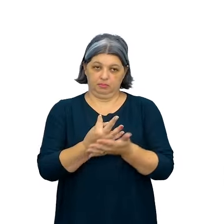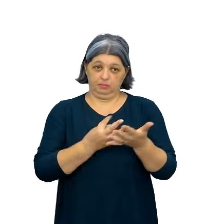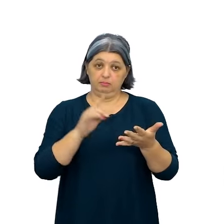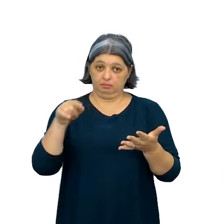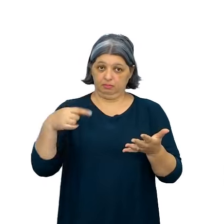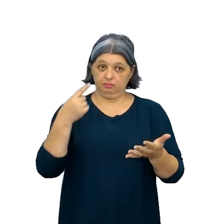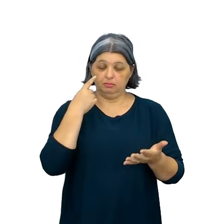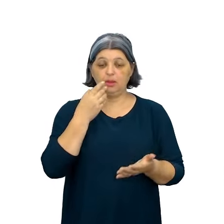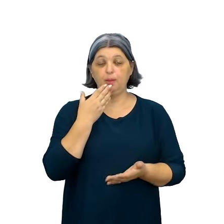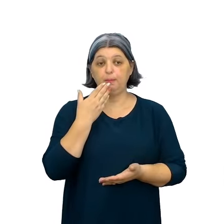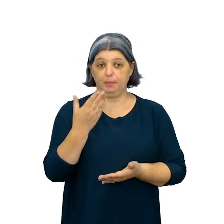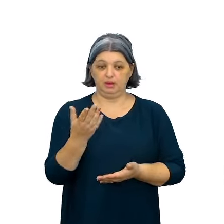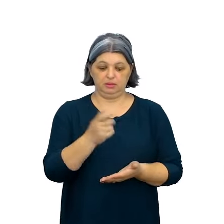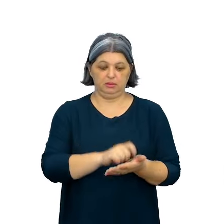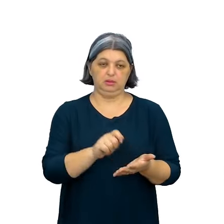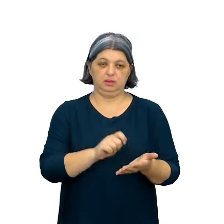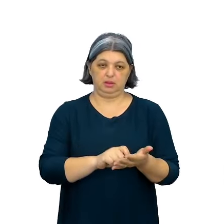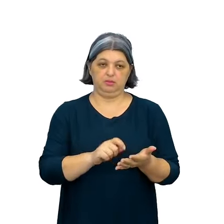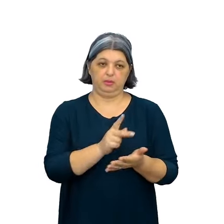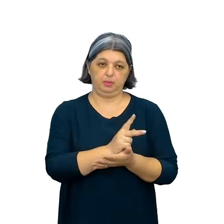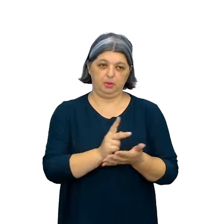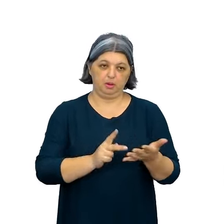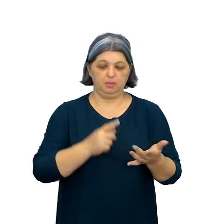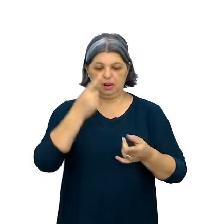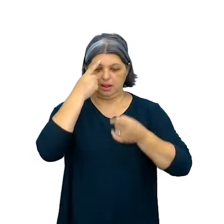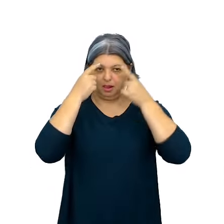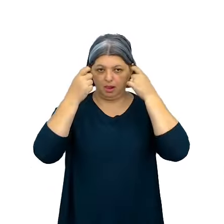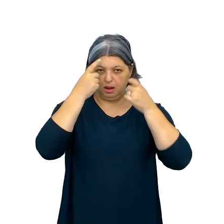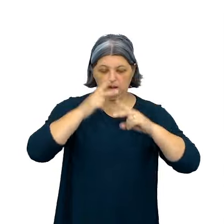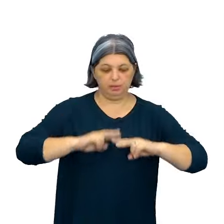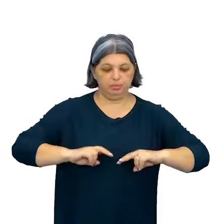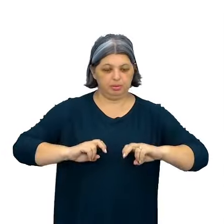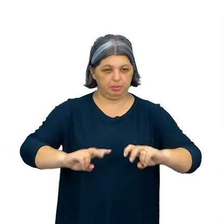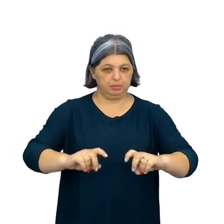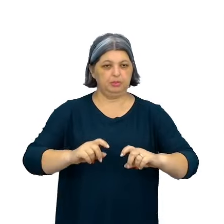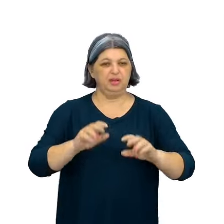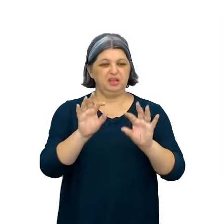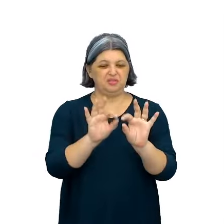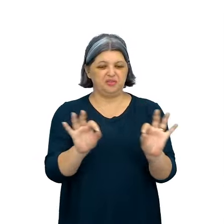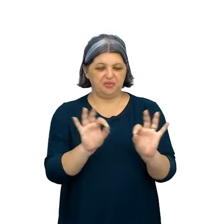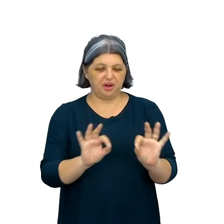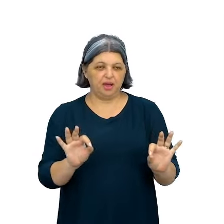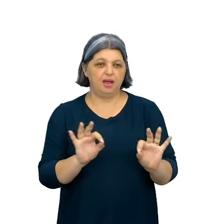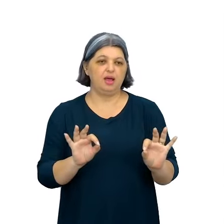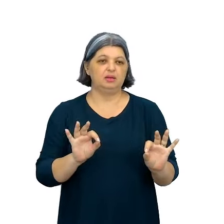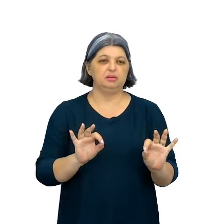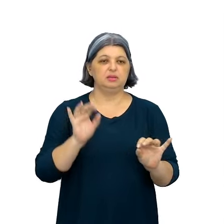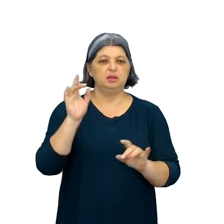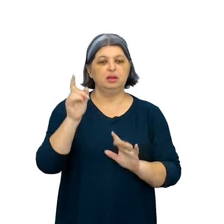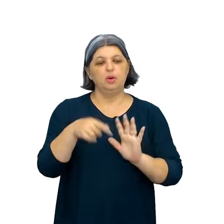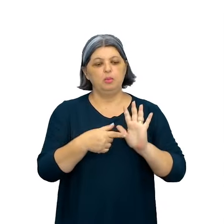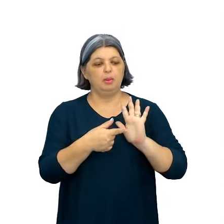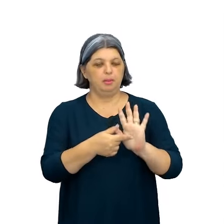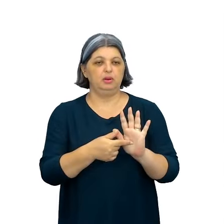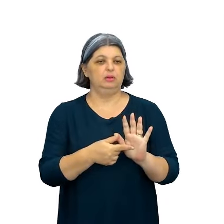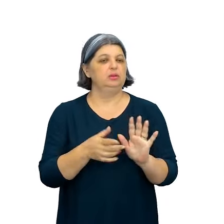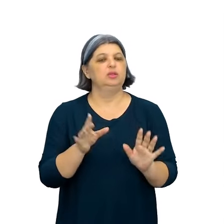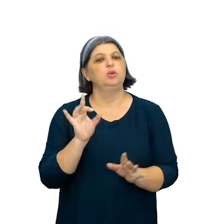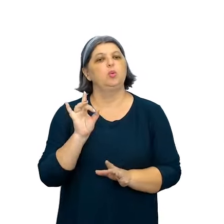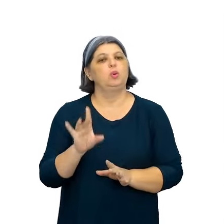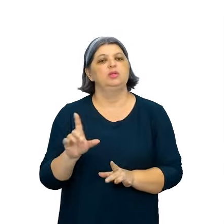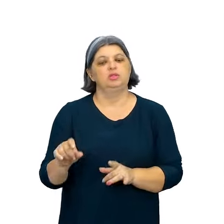é, peça que escrevam um poema a partir das ideias exploradas nas frases e expressões selecionadas. Não é para eles pegarem